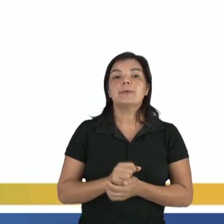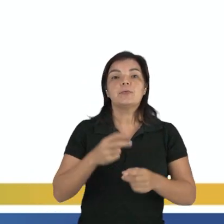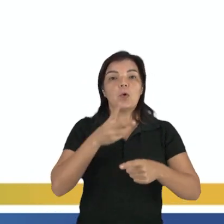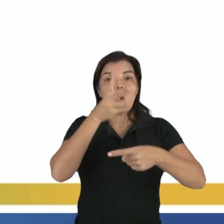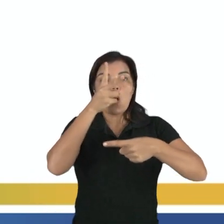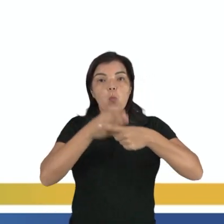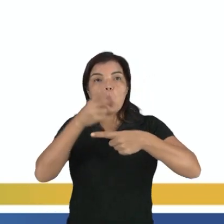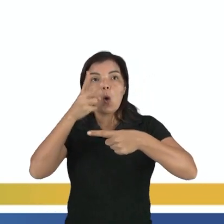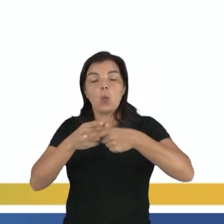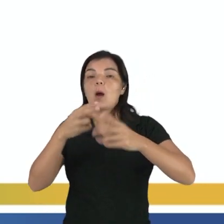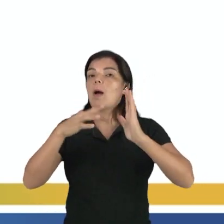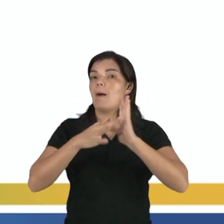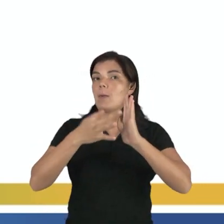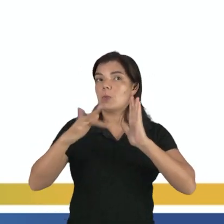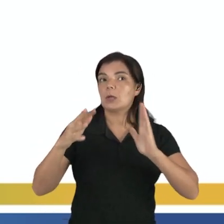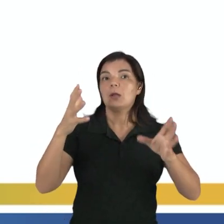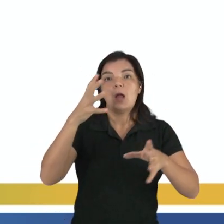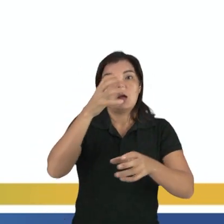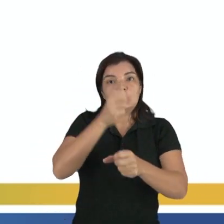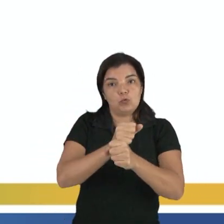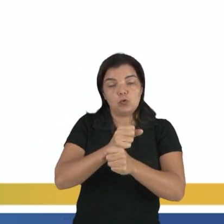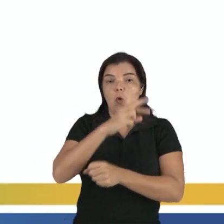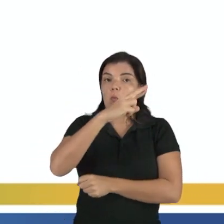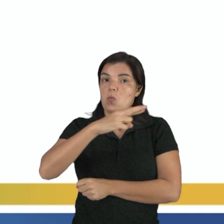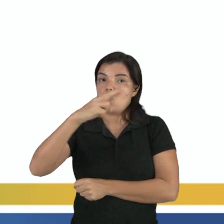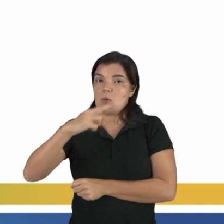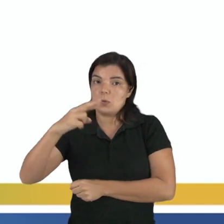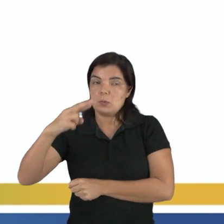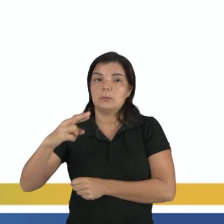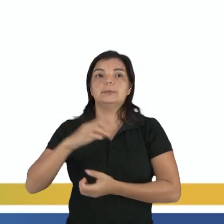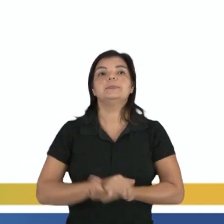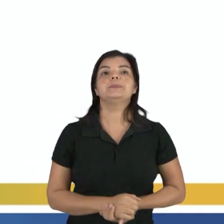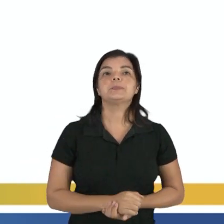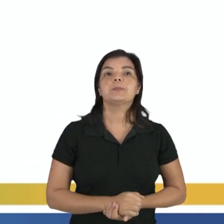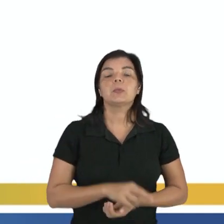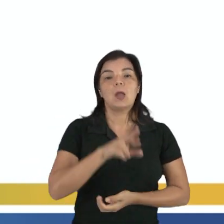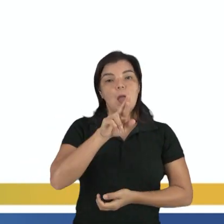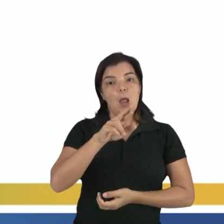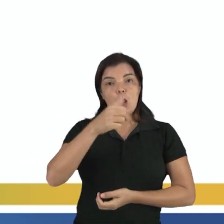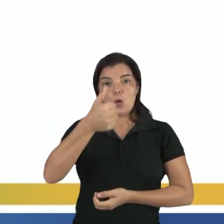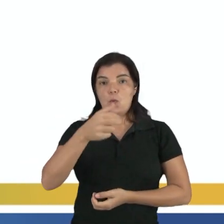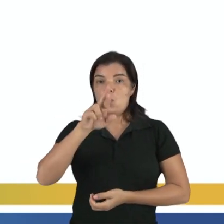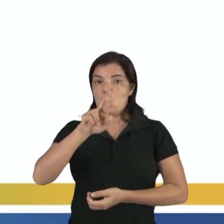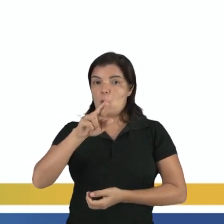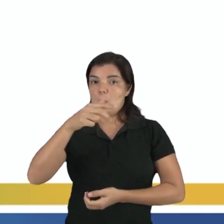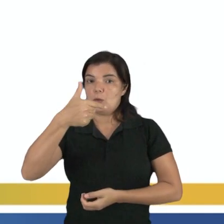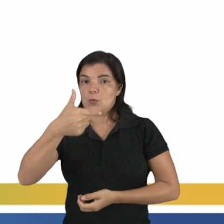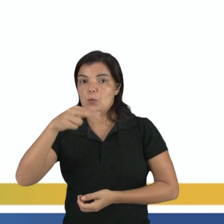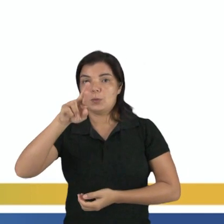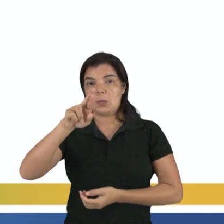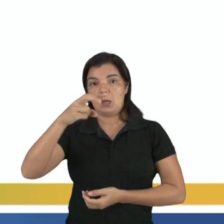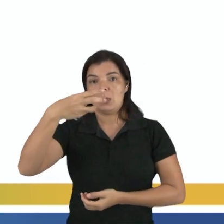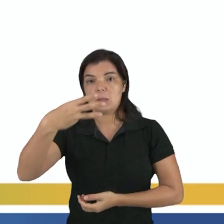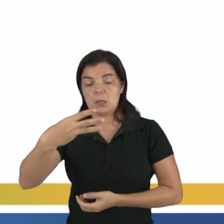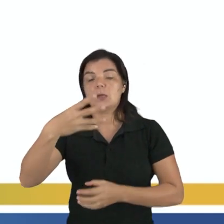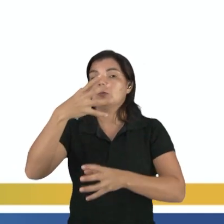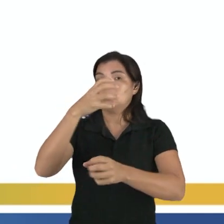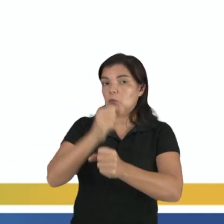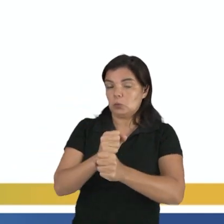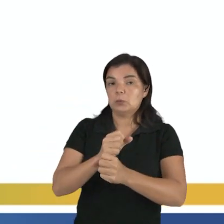forem sério você usa essa expressão você soma as resistências individuais r11 R12 + R3